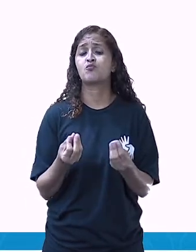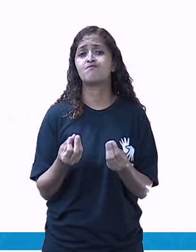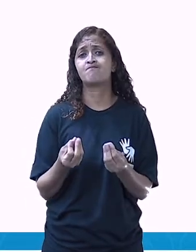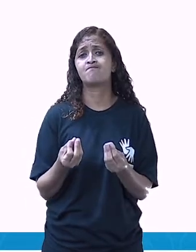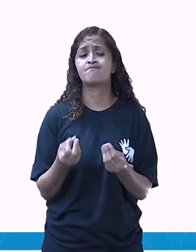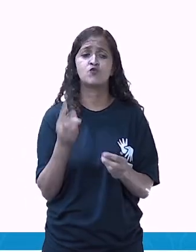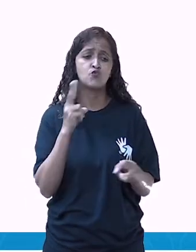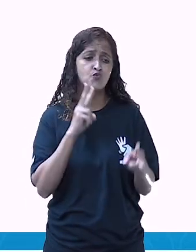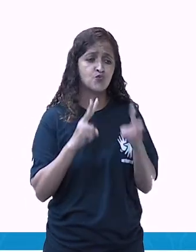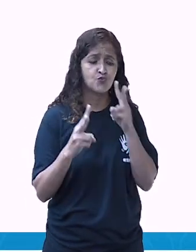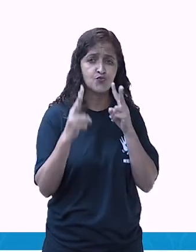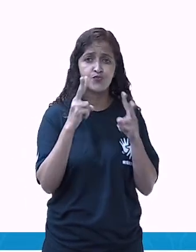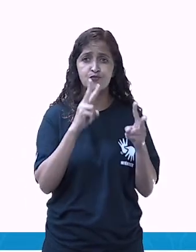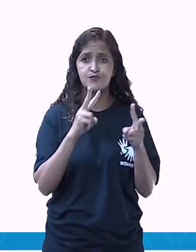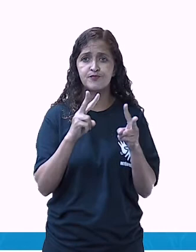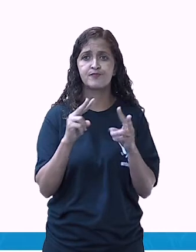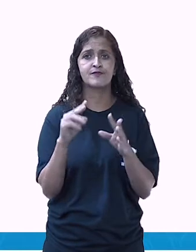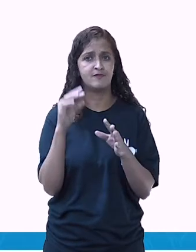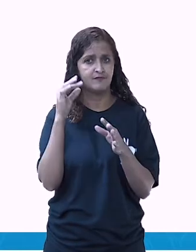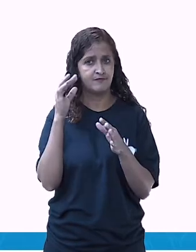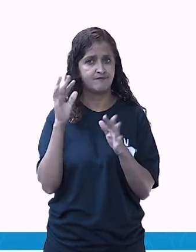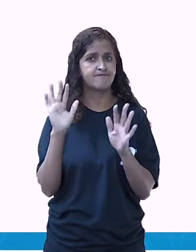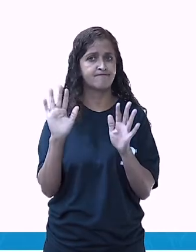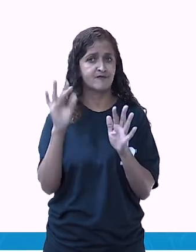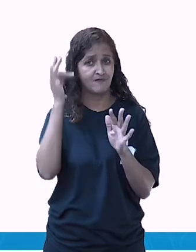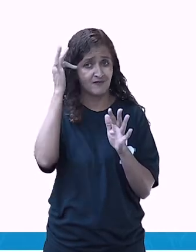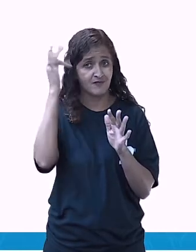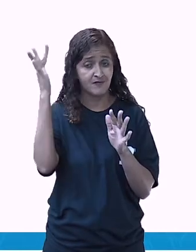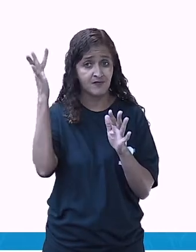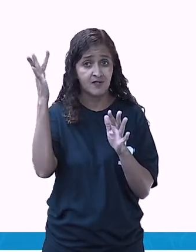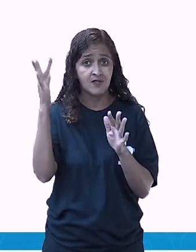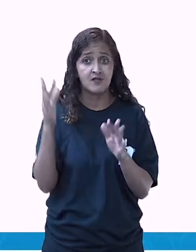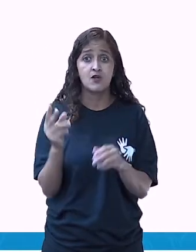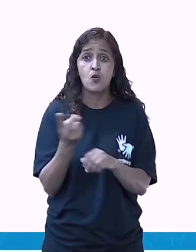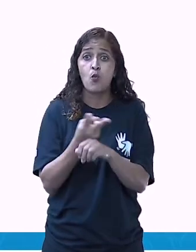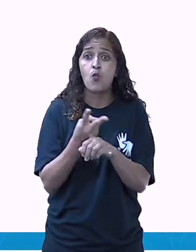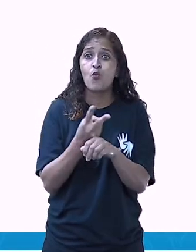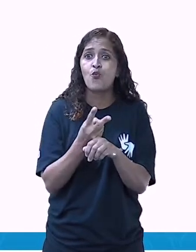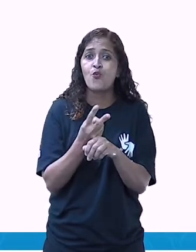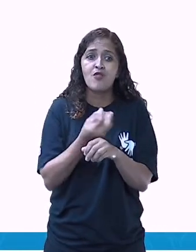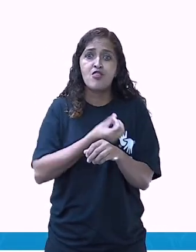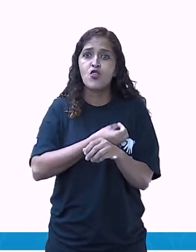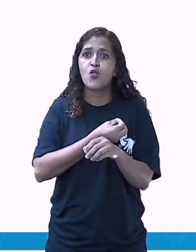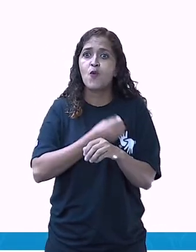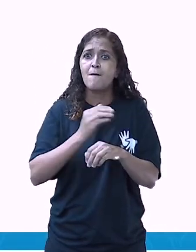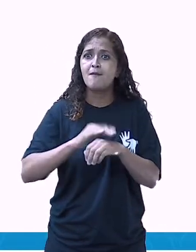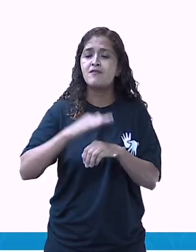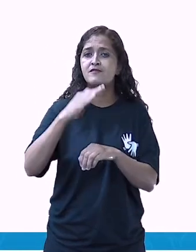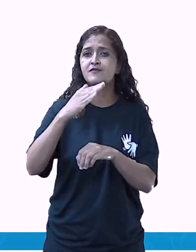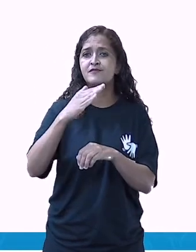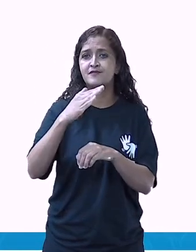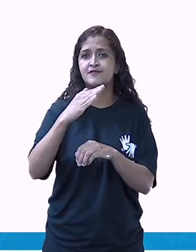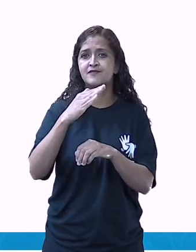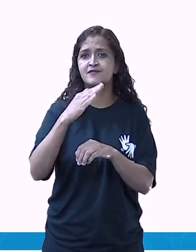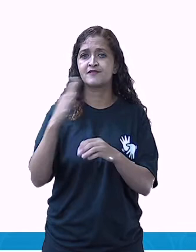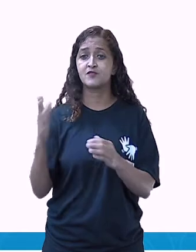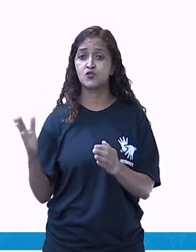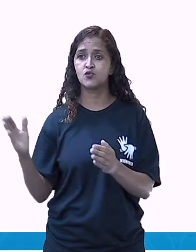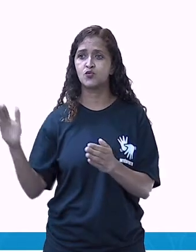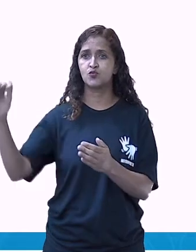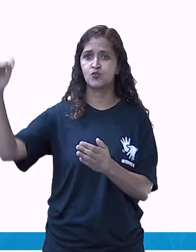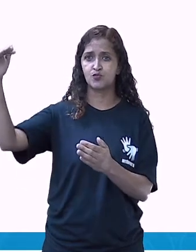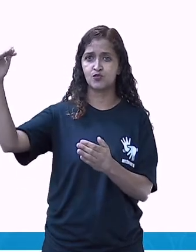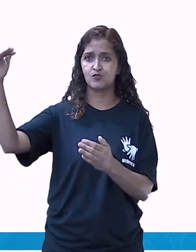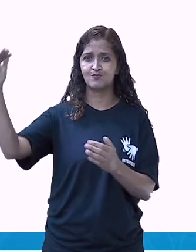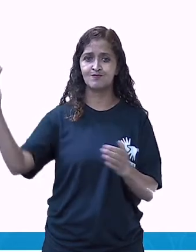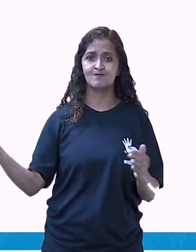analisar isso? É simples, eu só tenho que procurar o maior número. A gente não vai partir do maior para